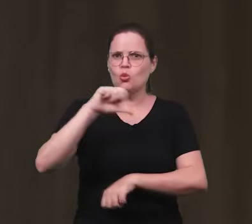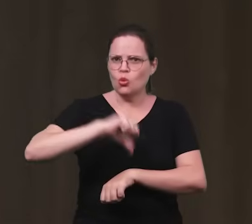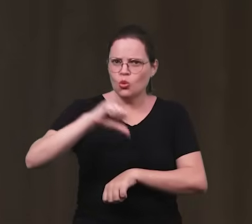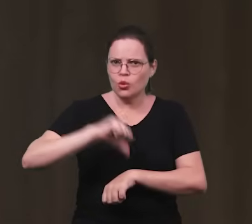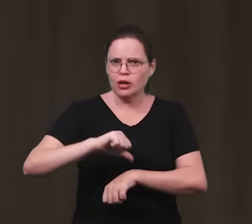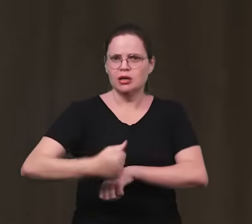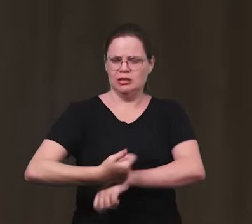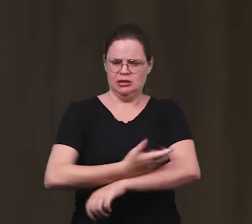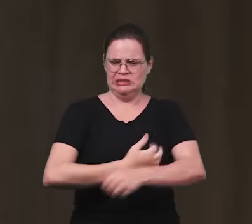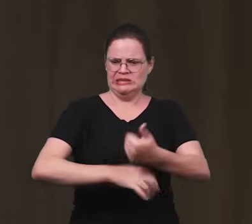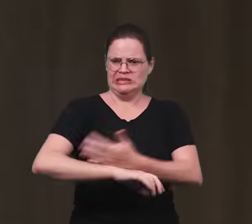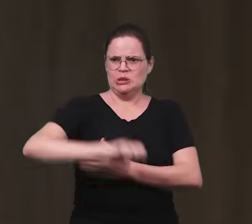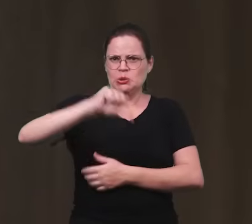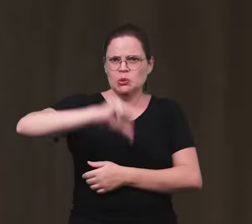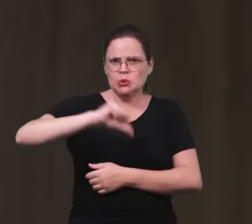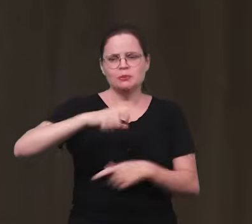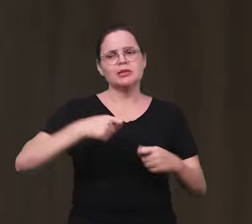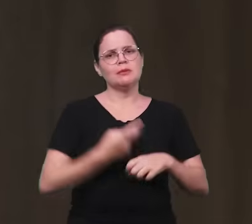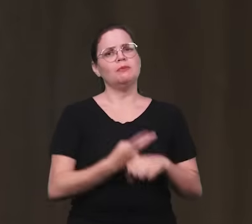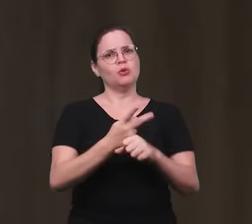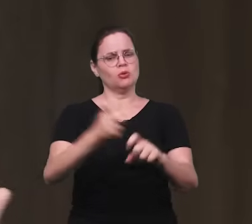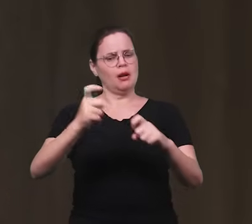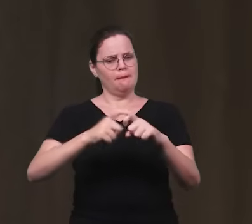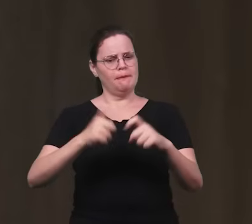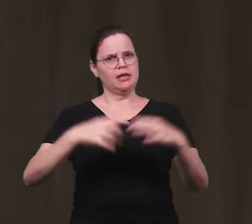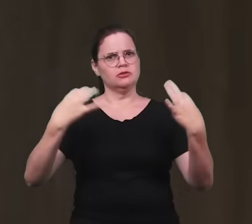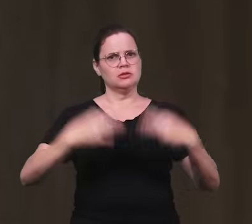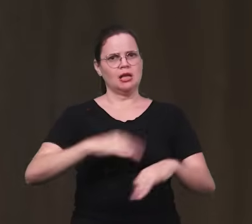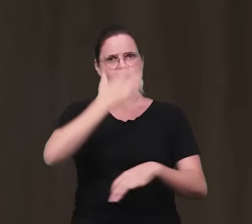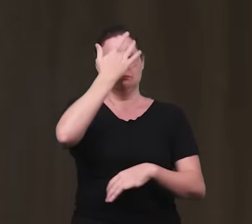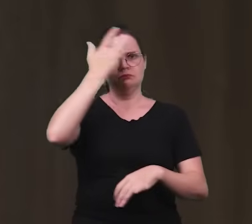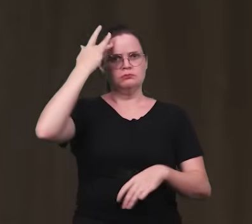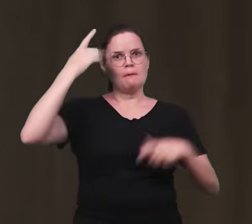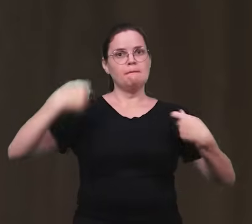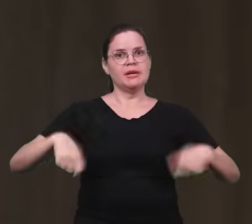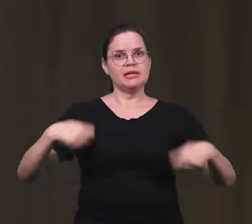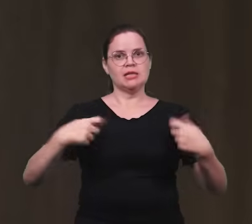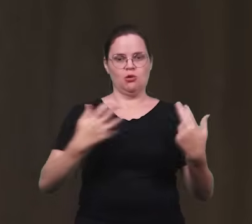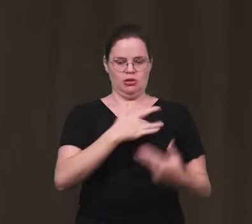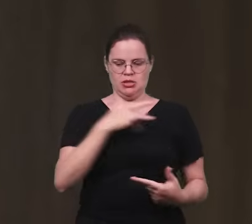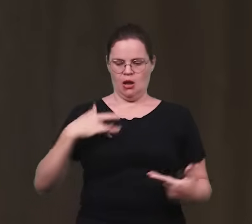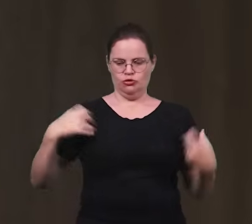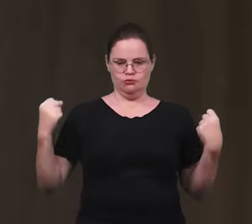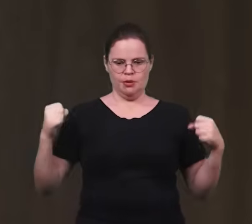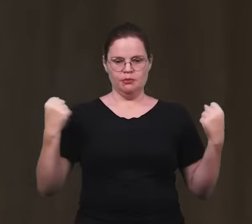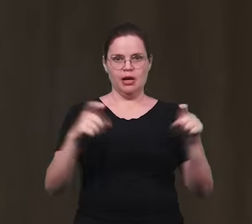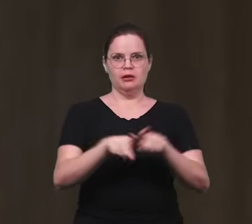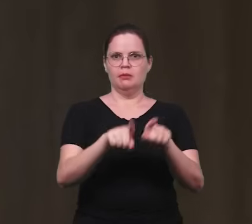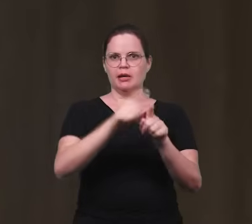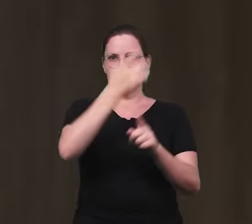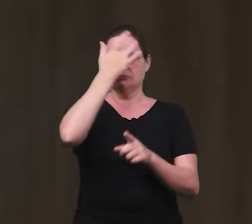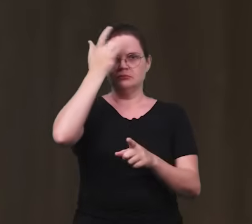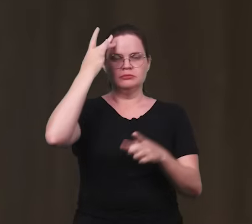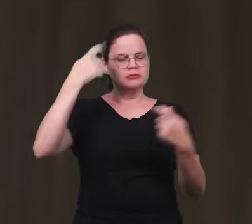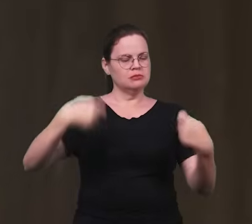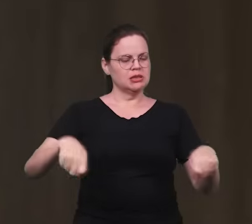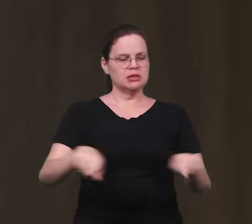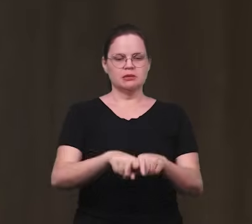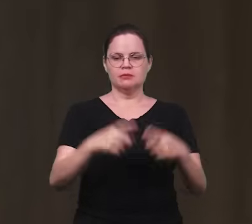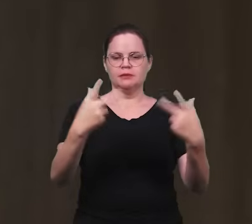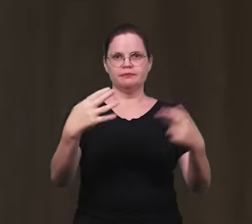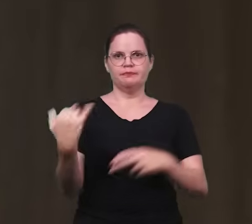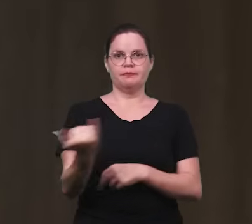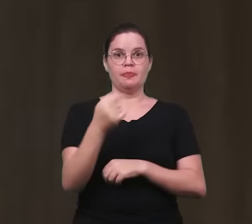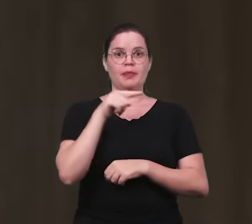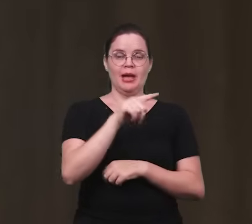recursos para cuidar da nossa saúde mental, assim como a gente cuida da saúde física, a saúde emocional é muito importante. E ela passou por